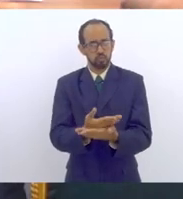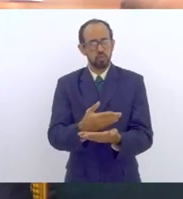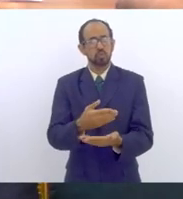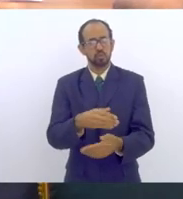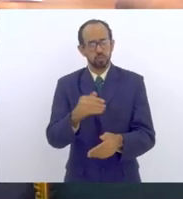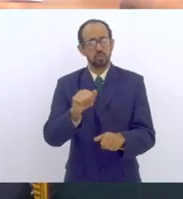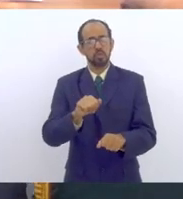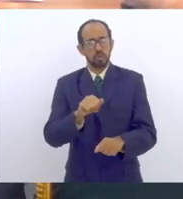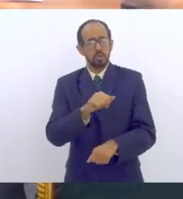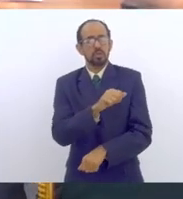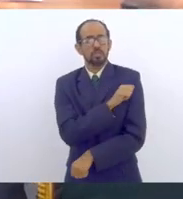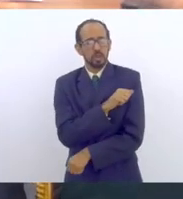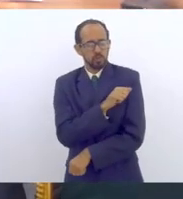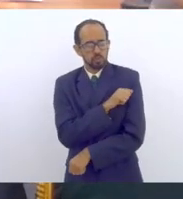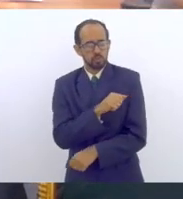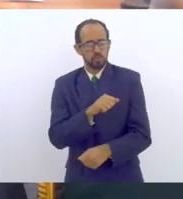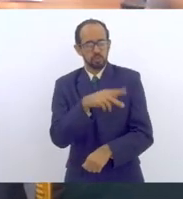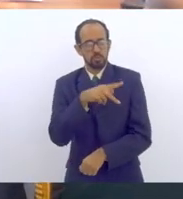VI